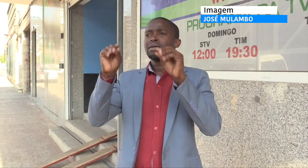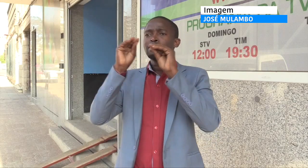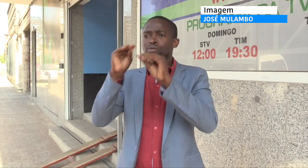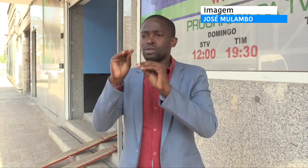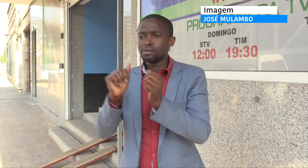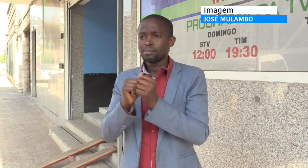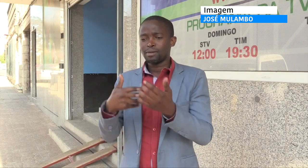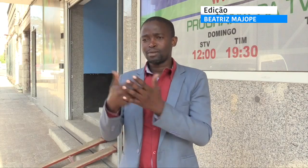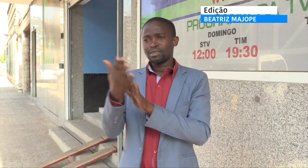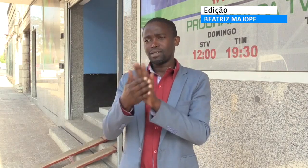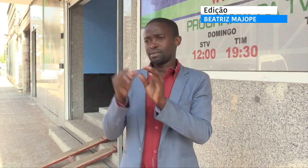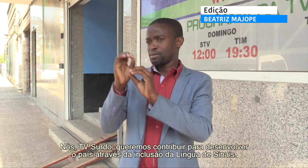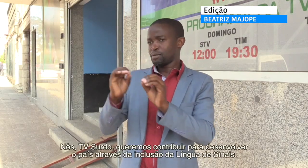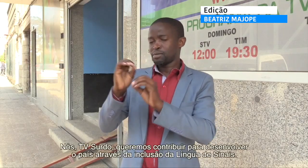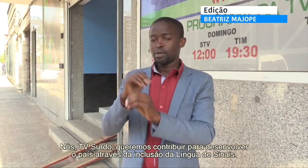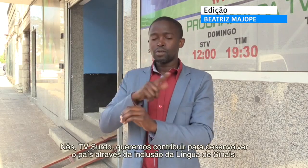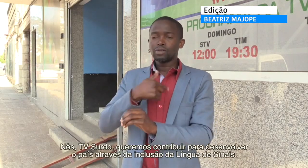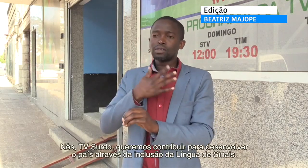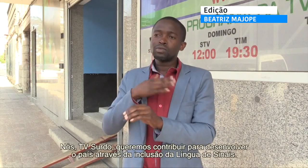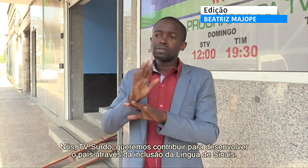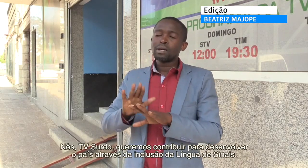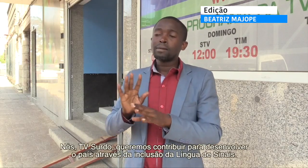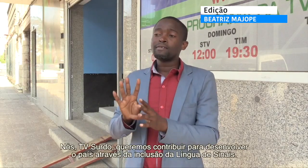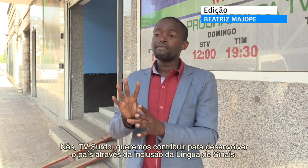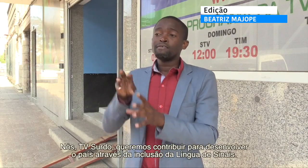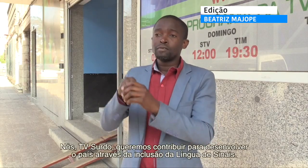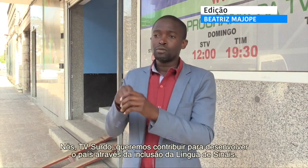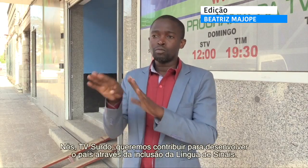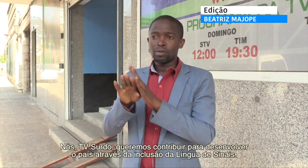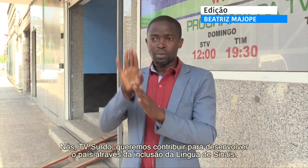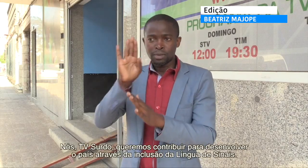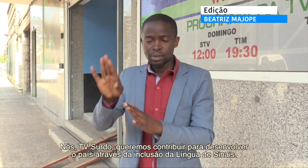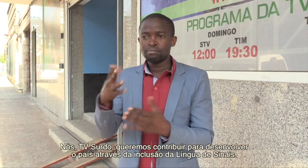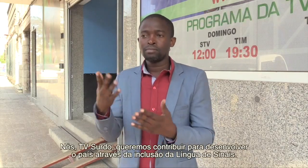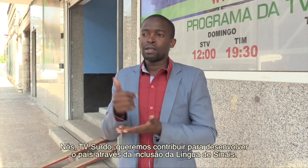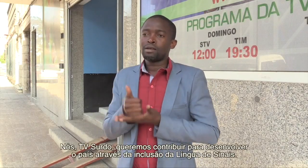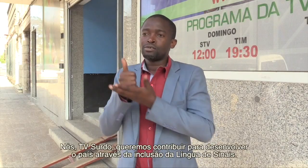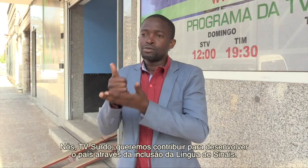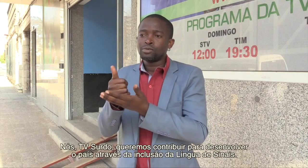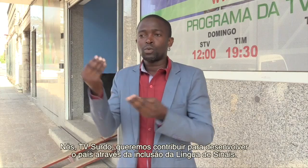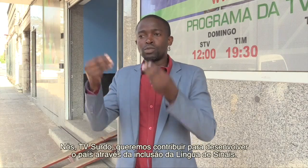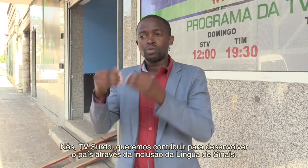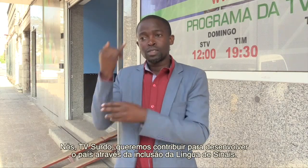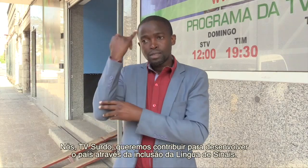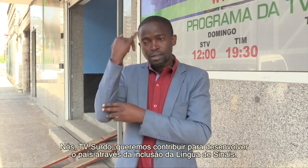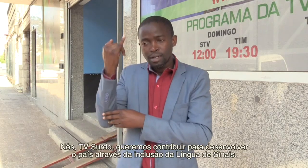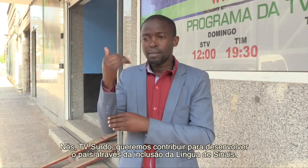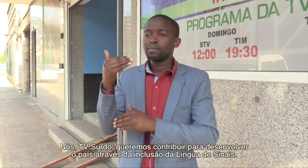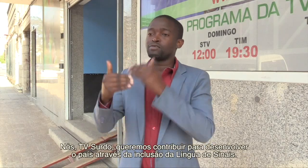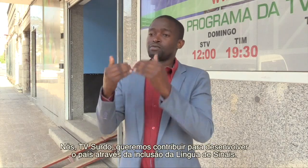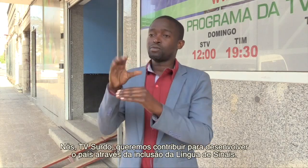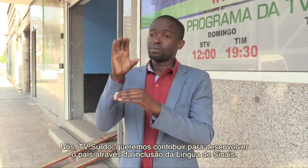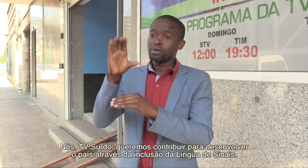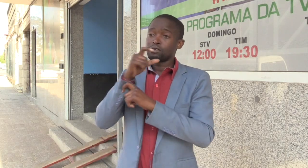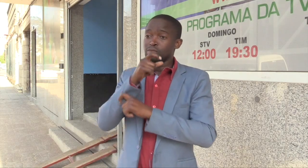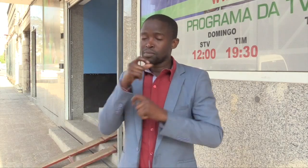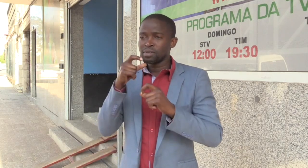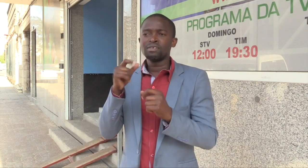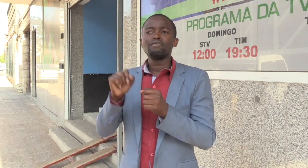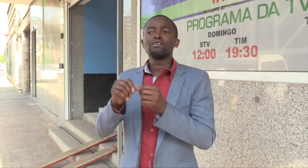sinais. Nós, TV Surdo, queremos contribuir para desenvolver o país através da inclusão de línguas